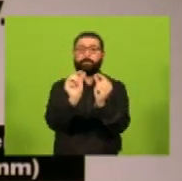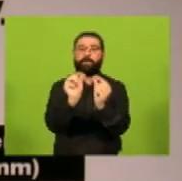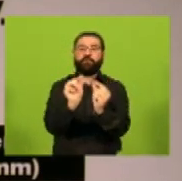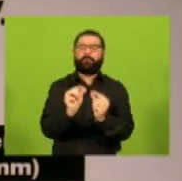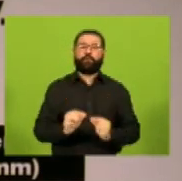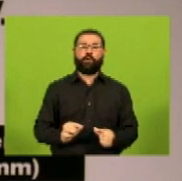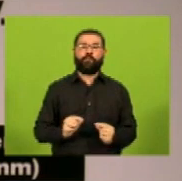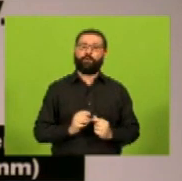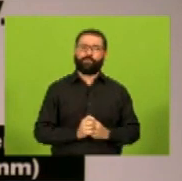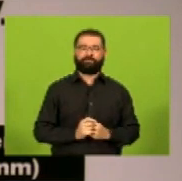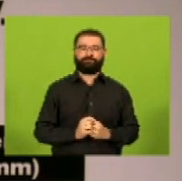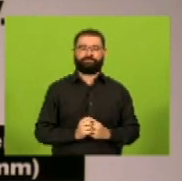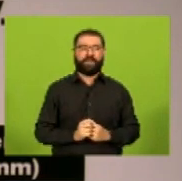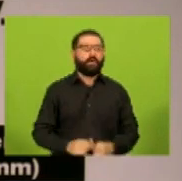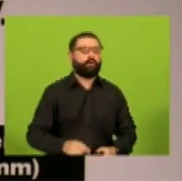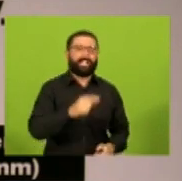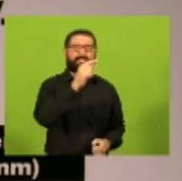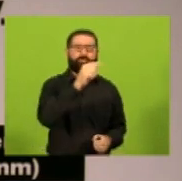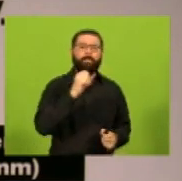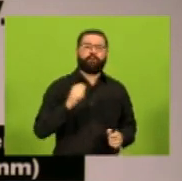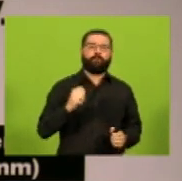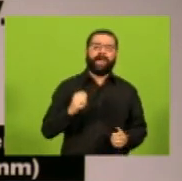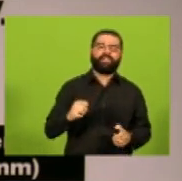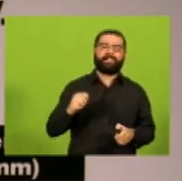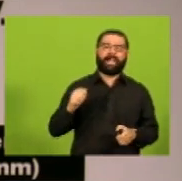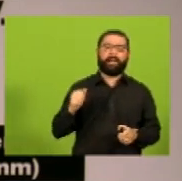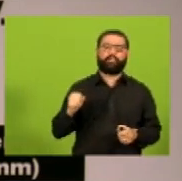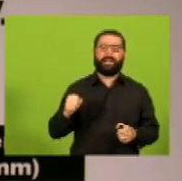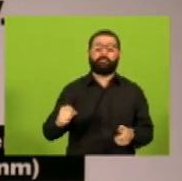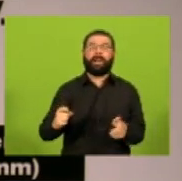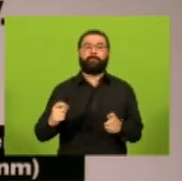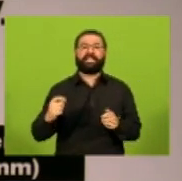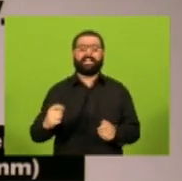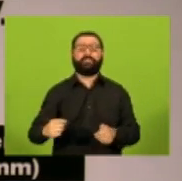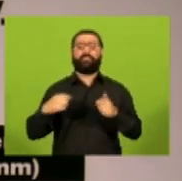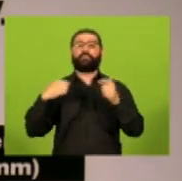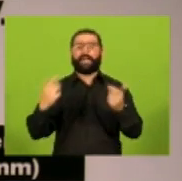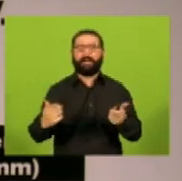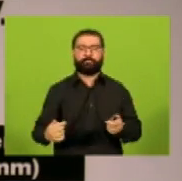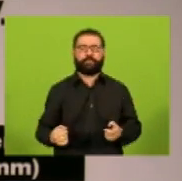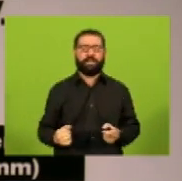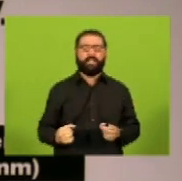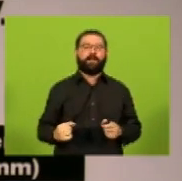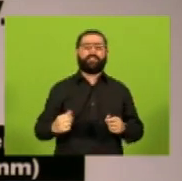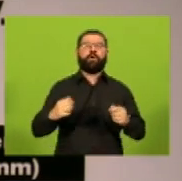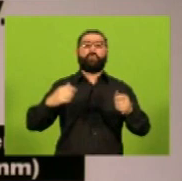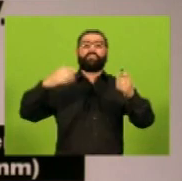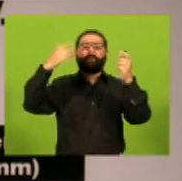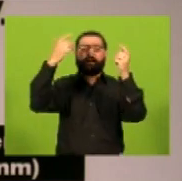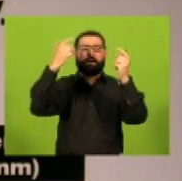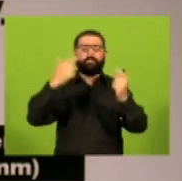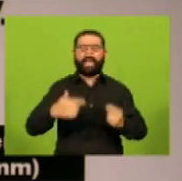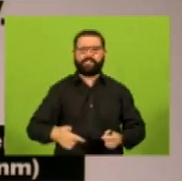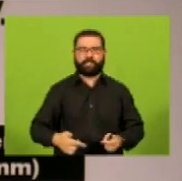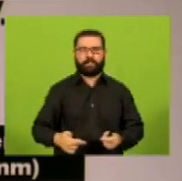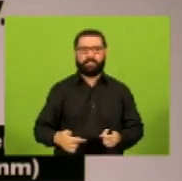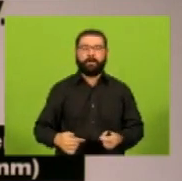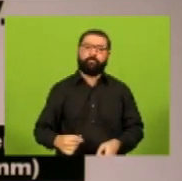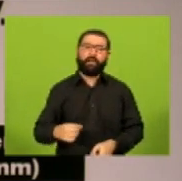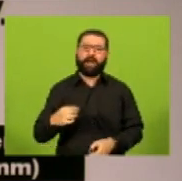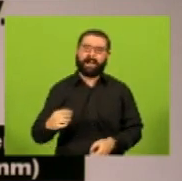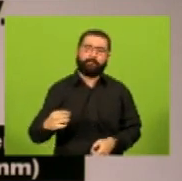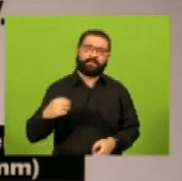vai diminuindo o furo. Porque esse número do mesh está relacionado com a capacidade de filtrar. Então, quanto maior o